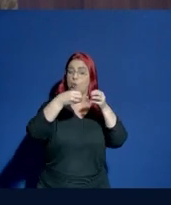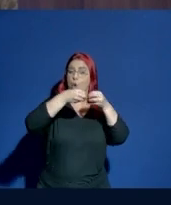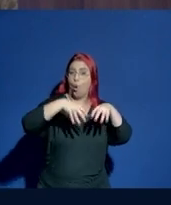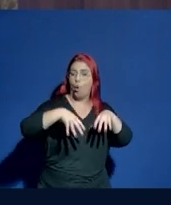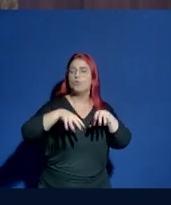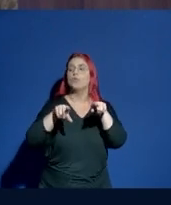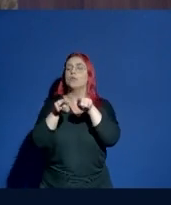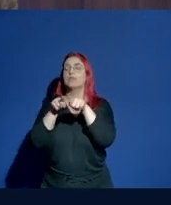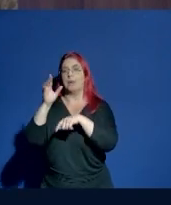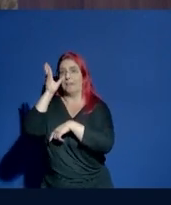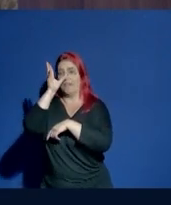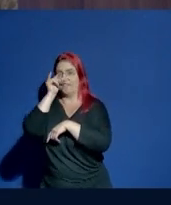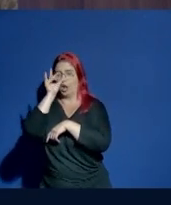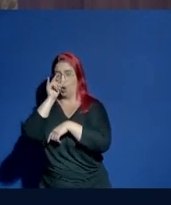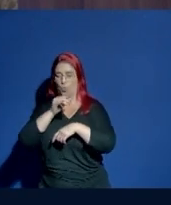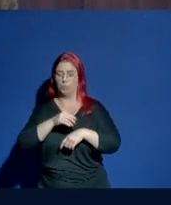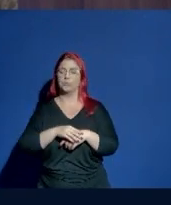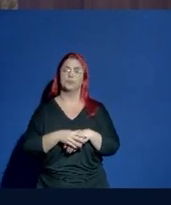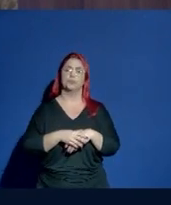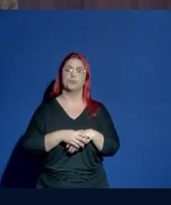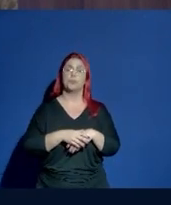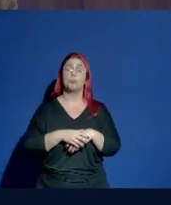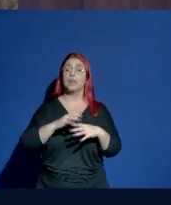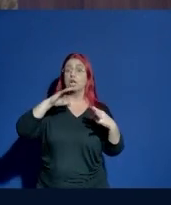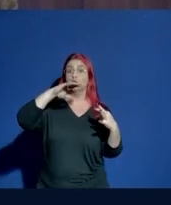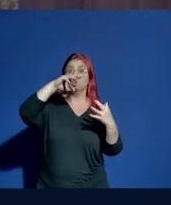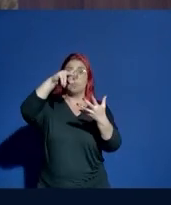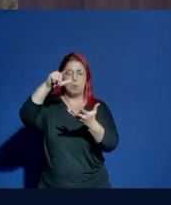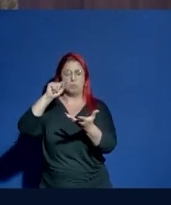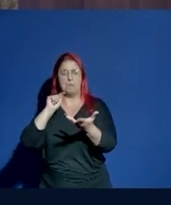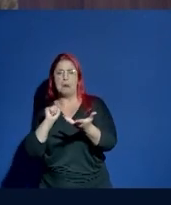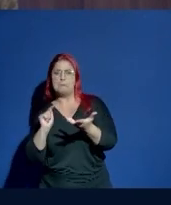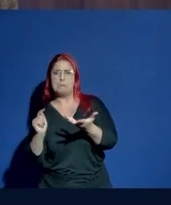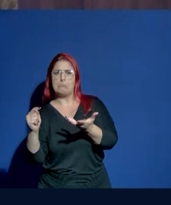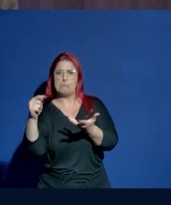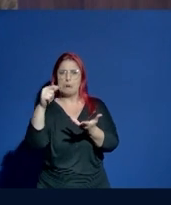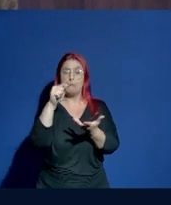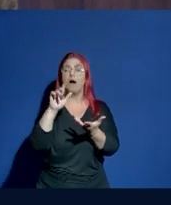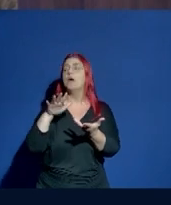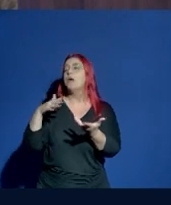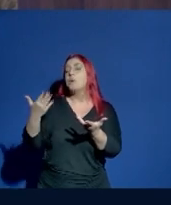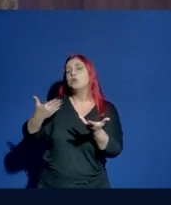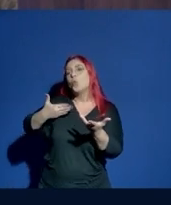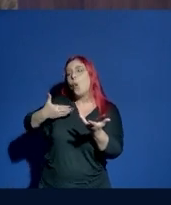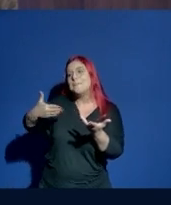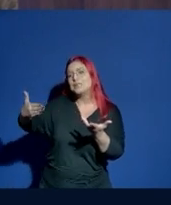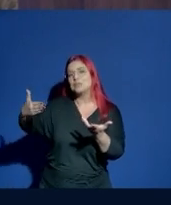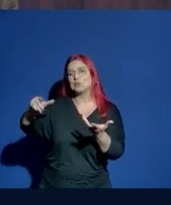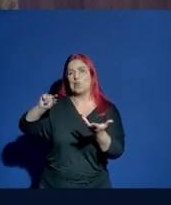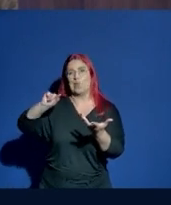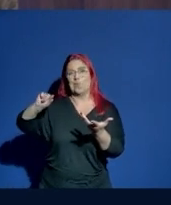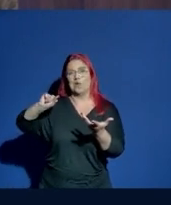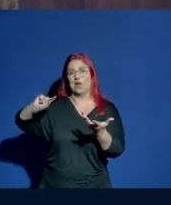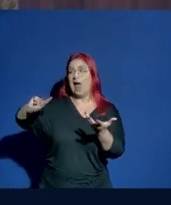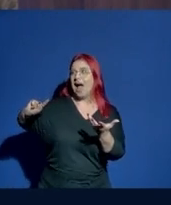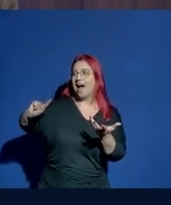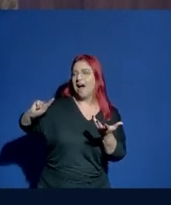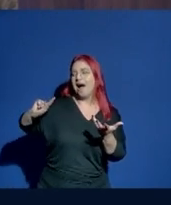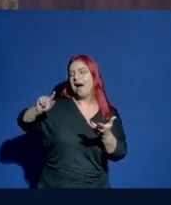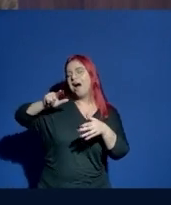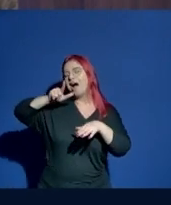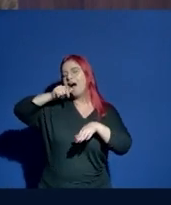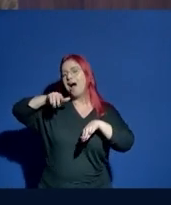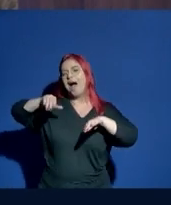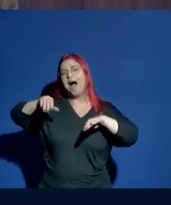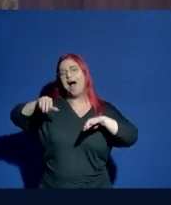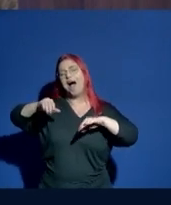mundo inteiro, a partir do momento que surgiu as primeiras aves silvestres